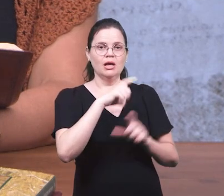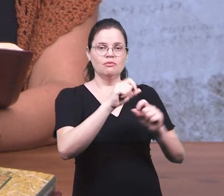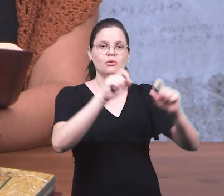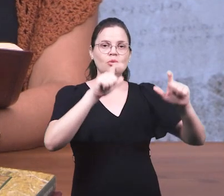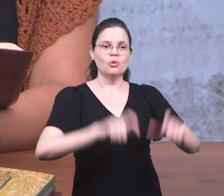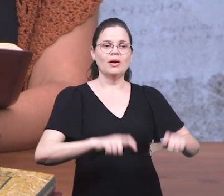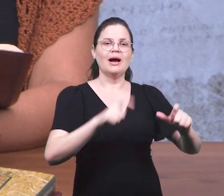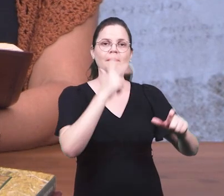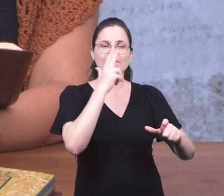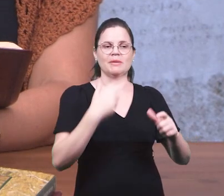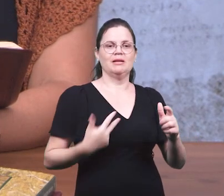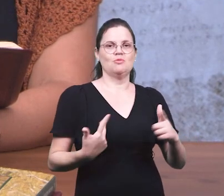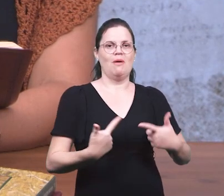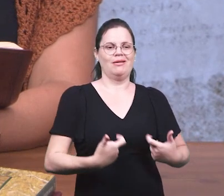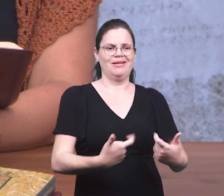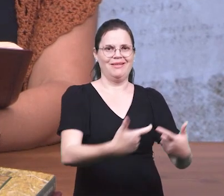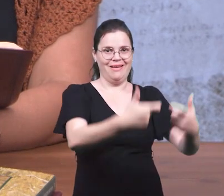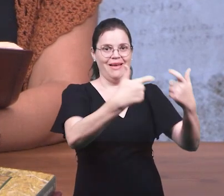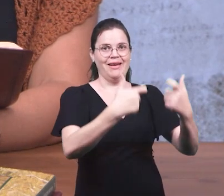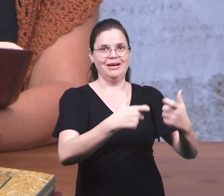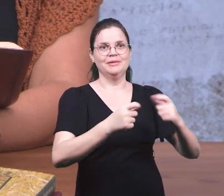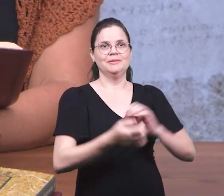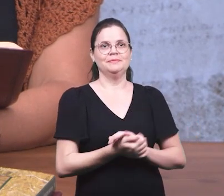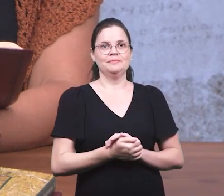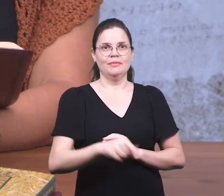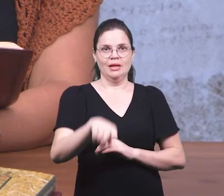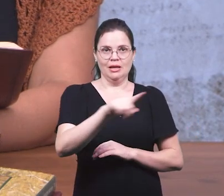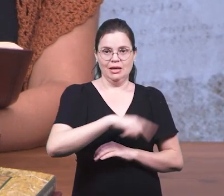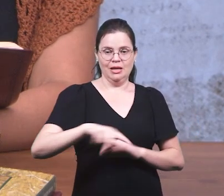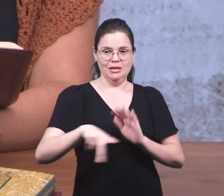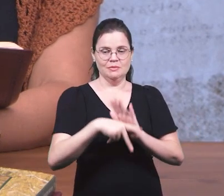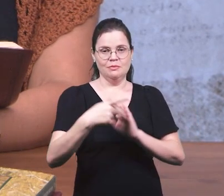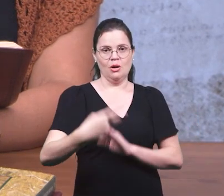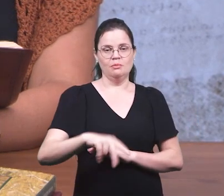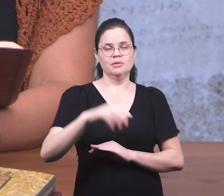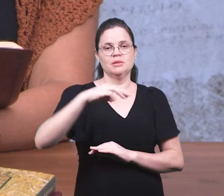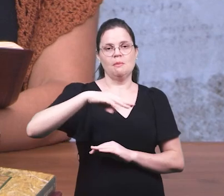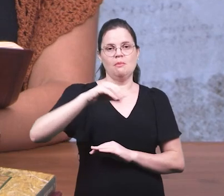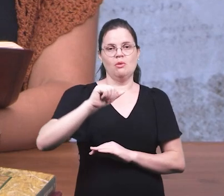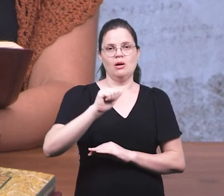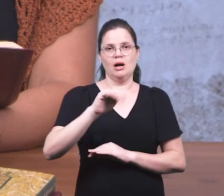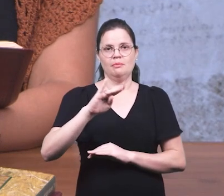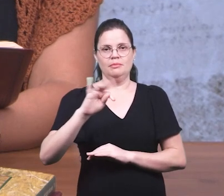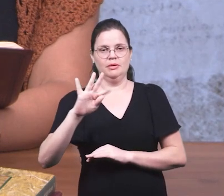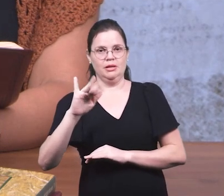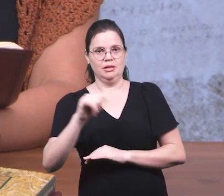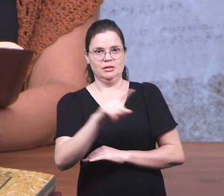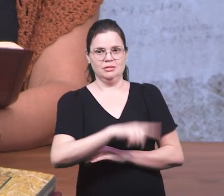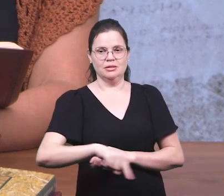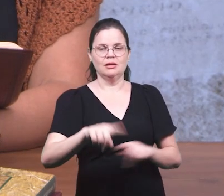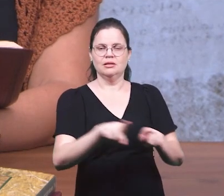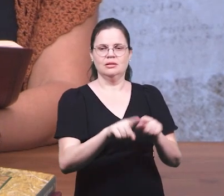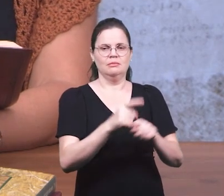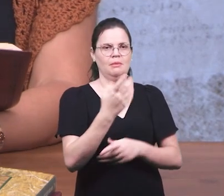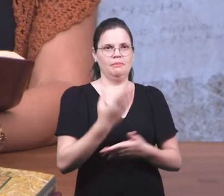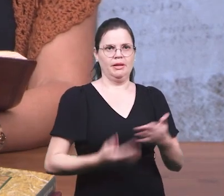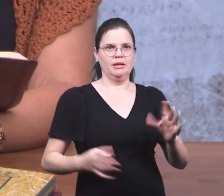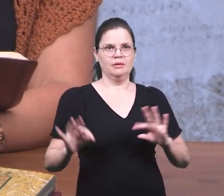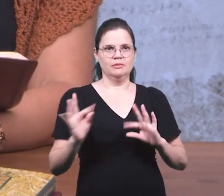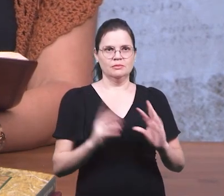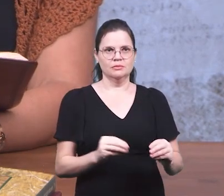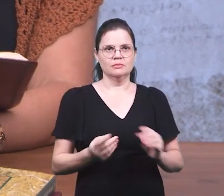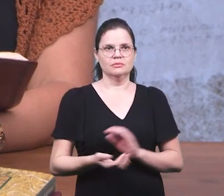Seom, e consumiu a Ar dos moabitas e os senhores dos altos de